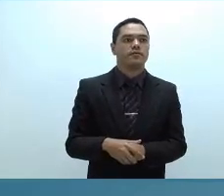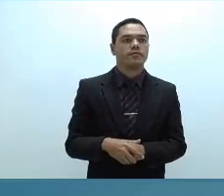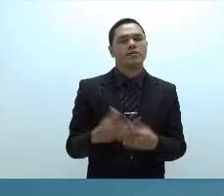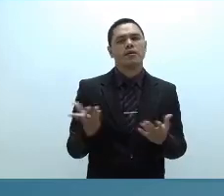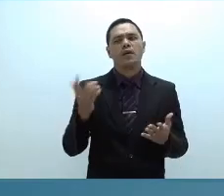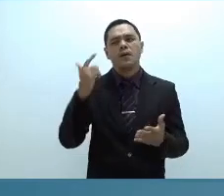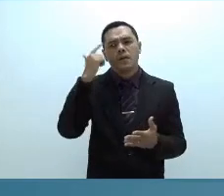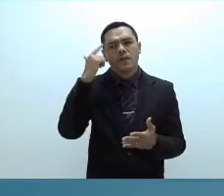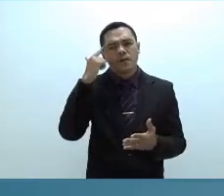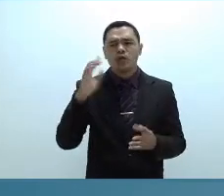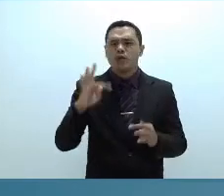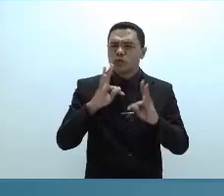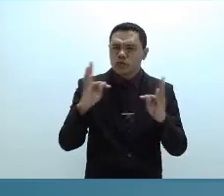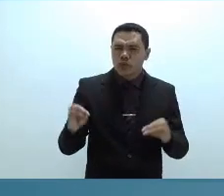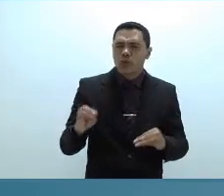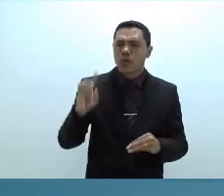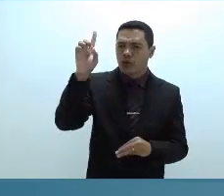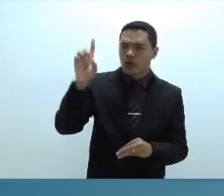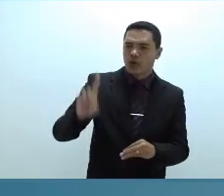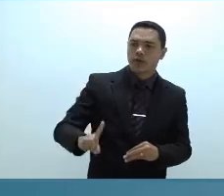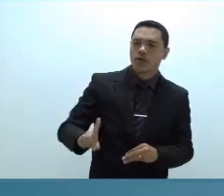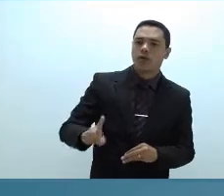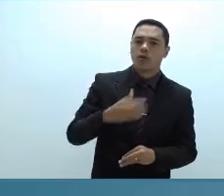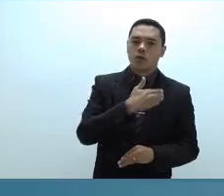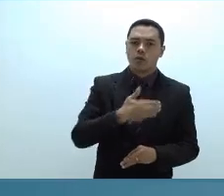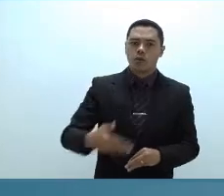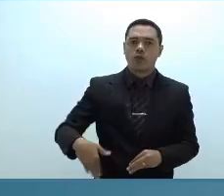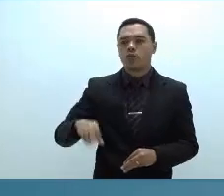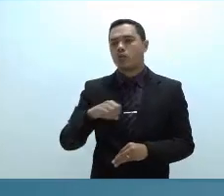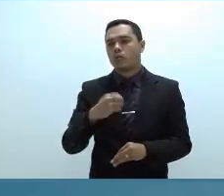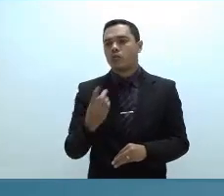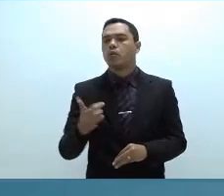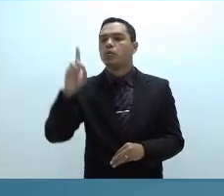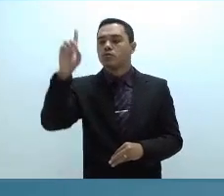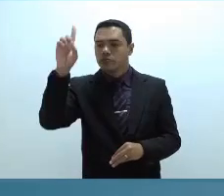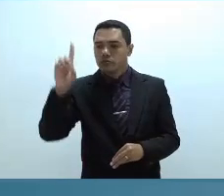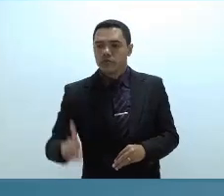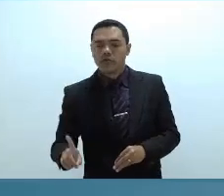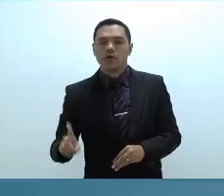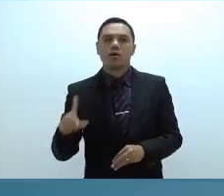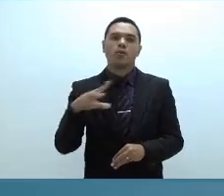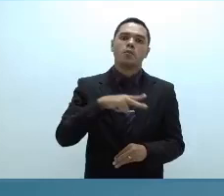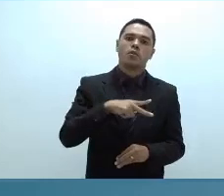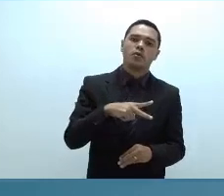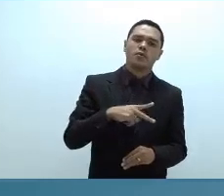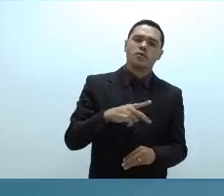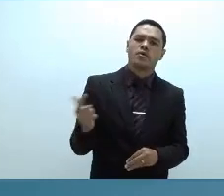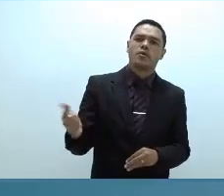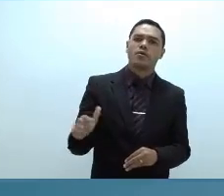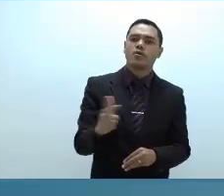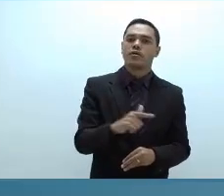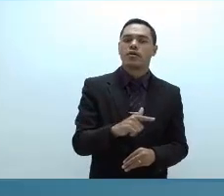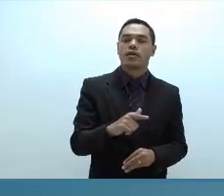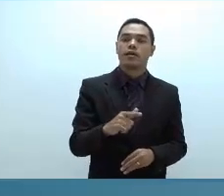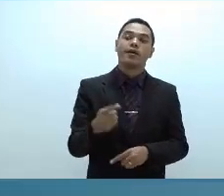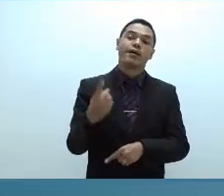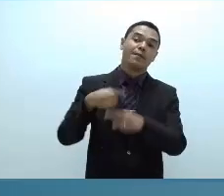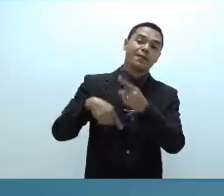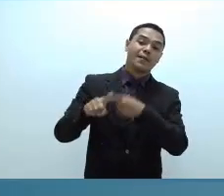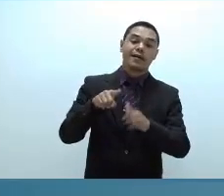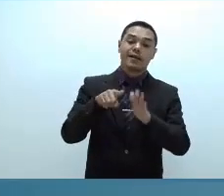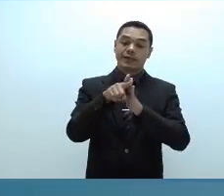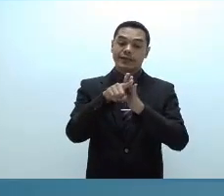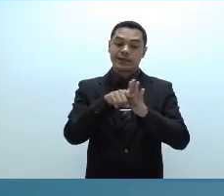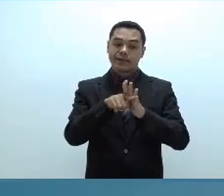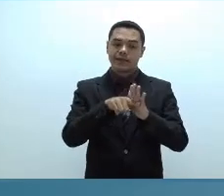direito público, nem tudo vai ser um direito privado. Nós vamos ter que ver a origem do fato,